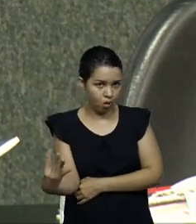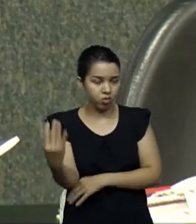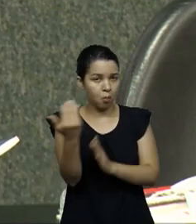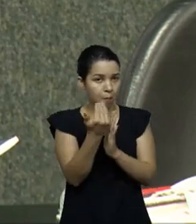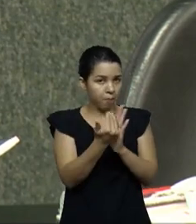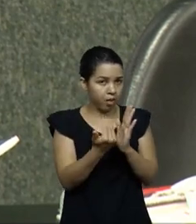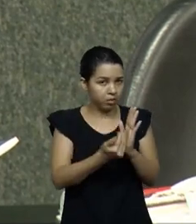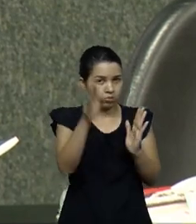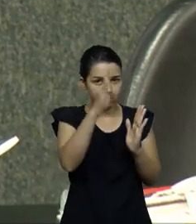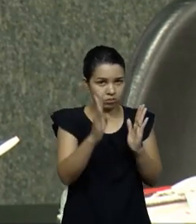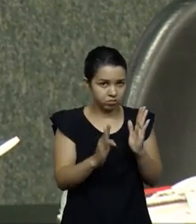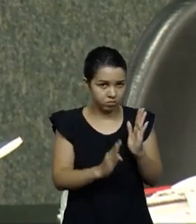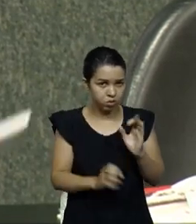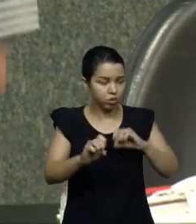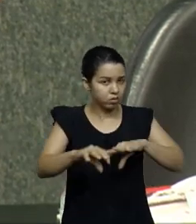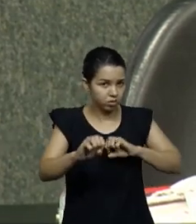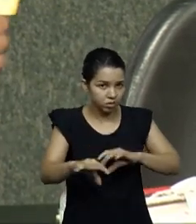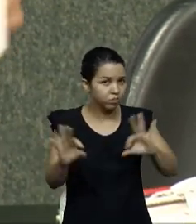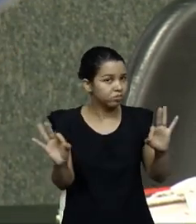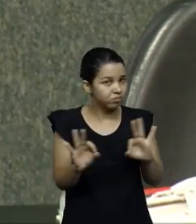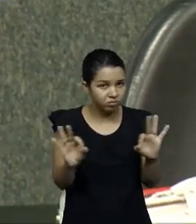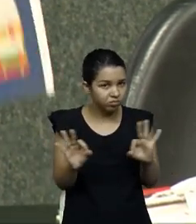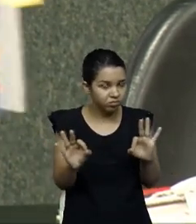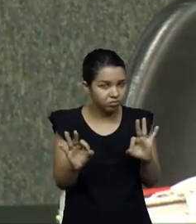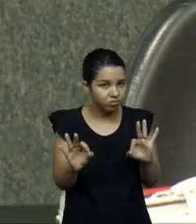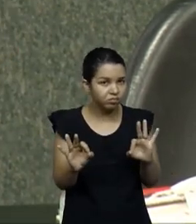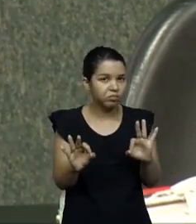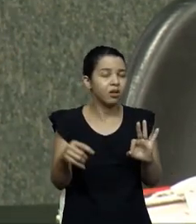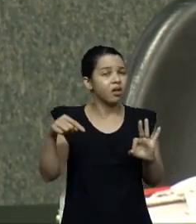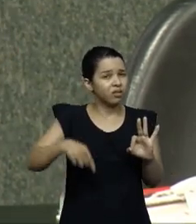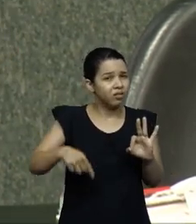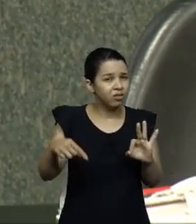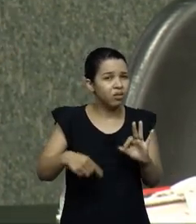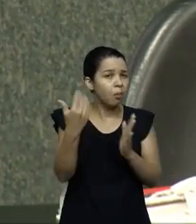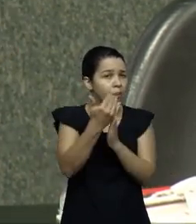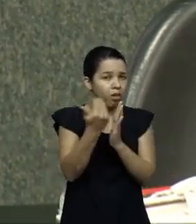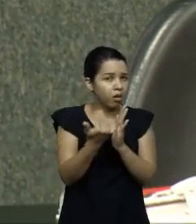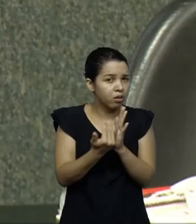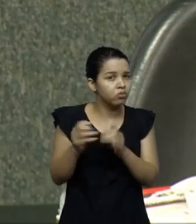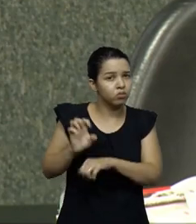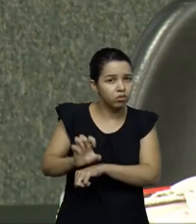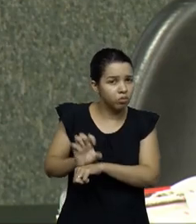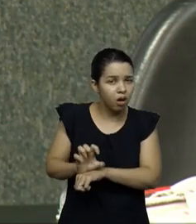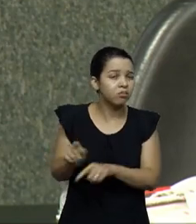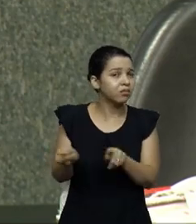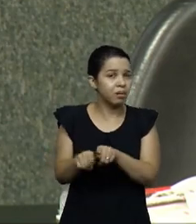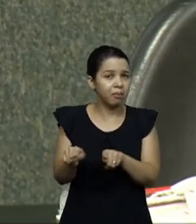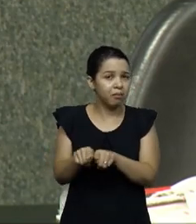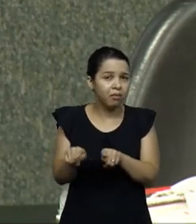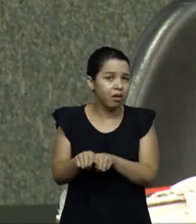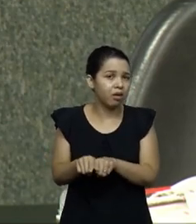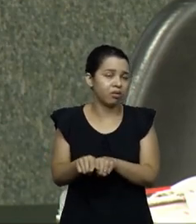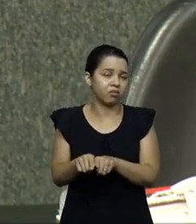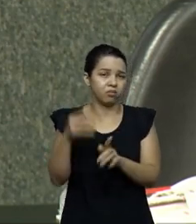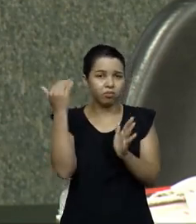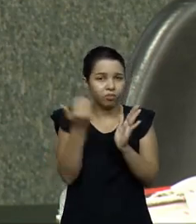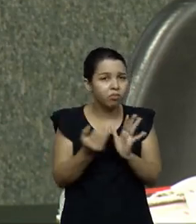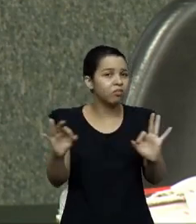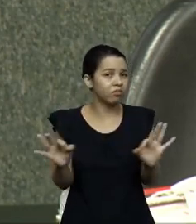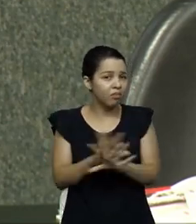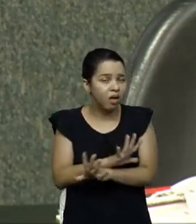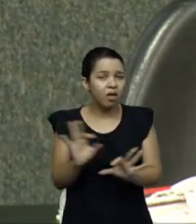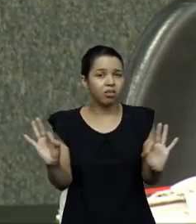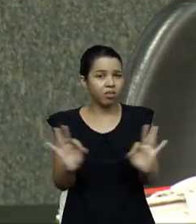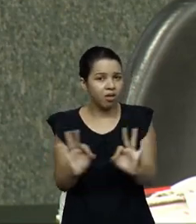plano nacional de educação e aqui E esse plano estadual também não será completo e cale aqui em